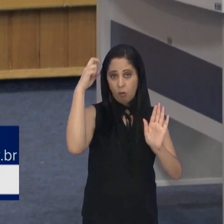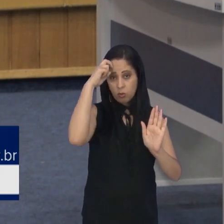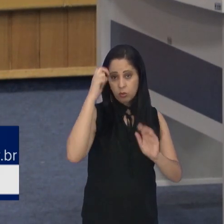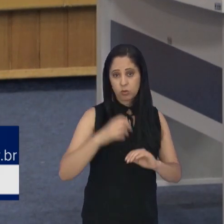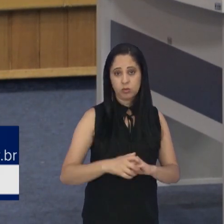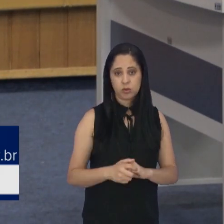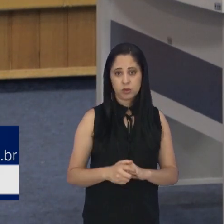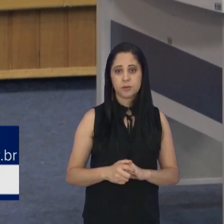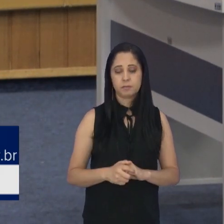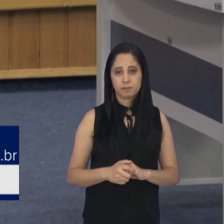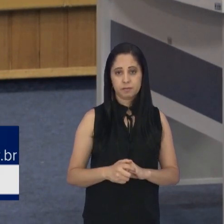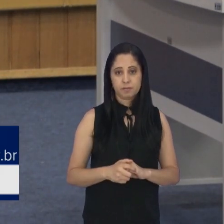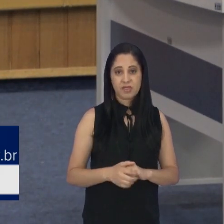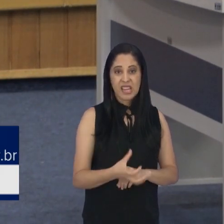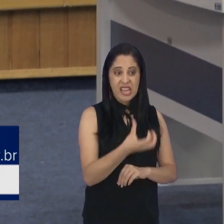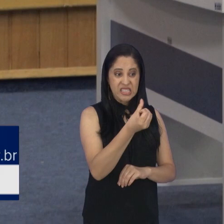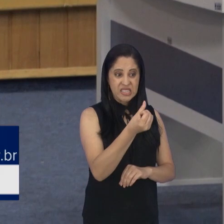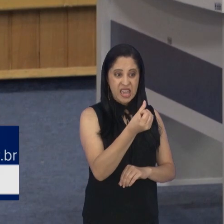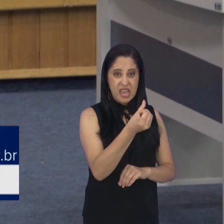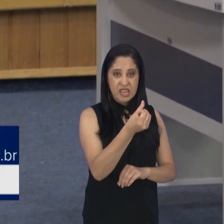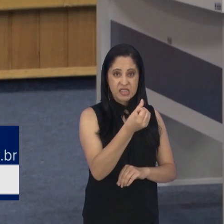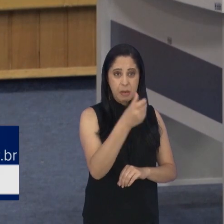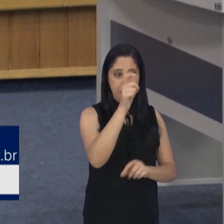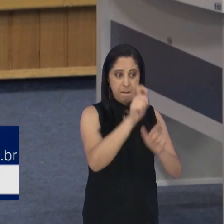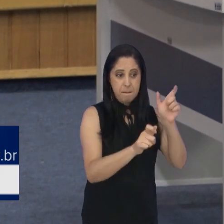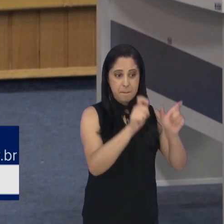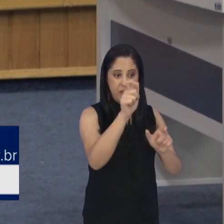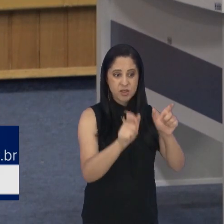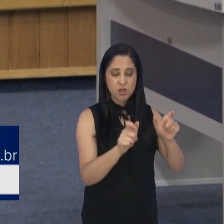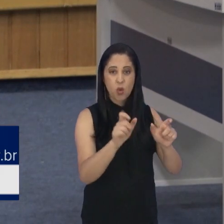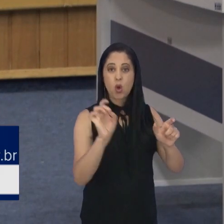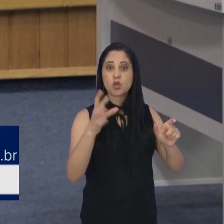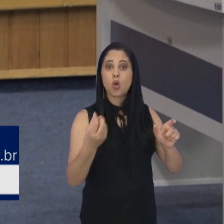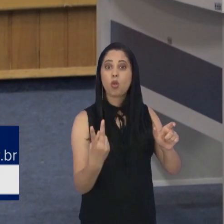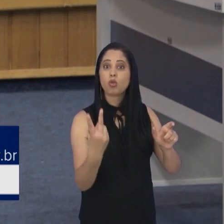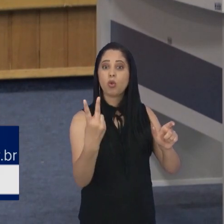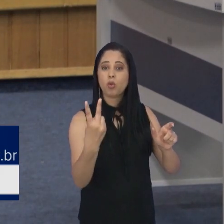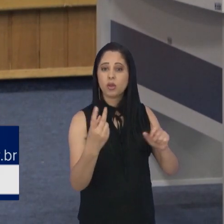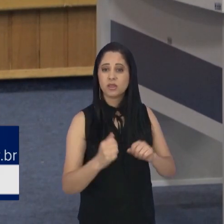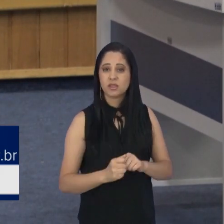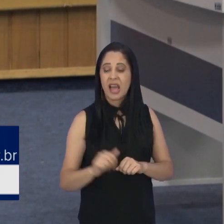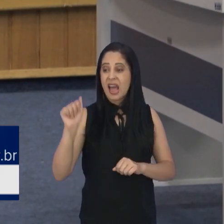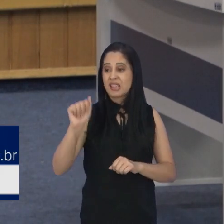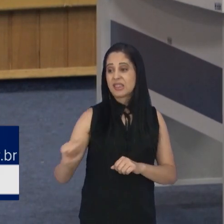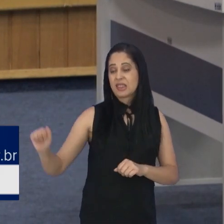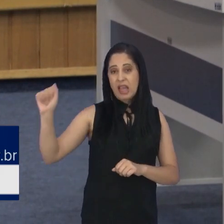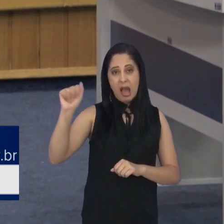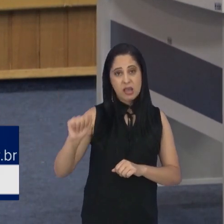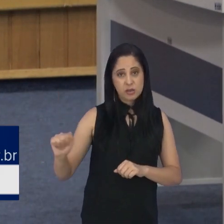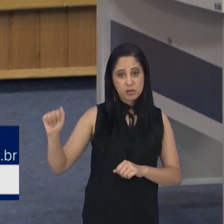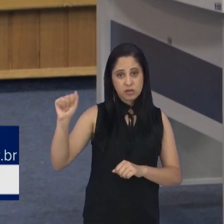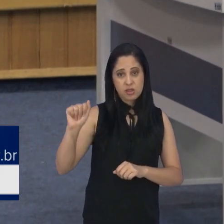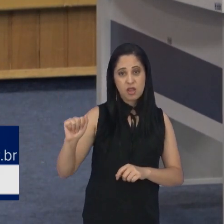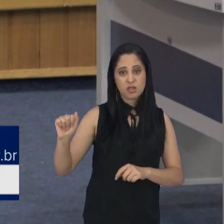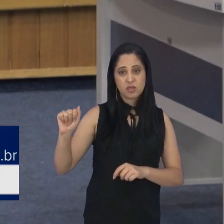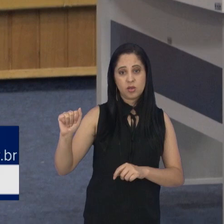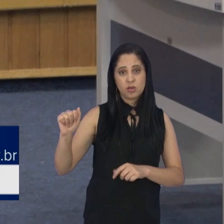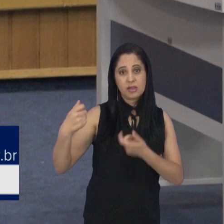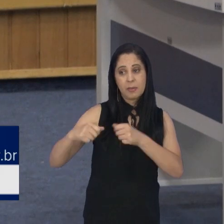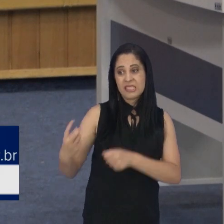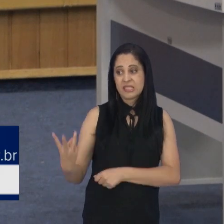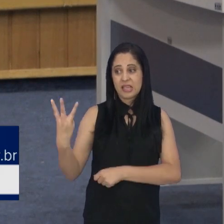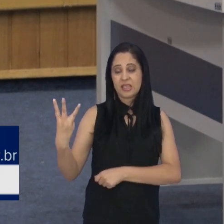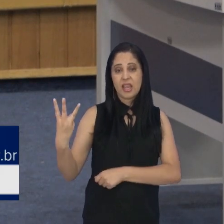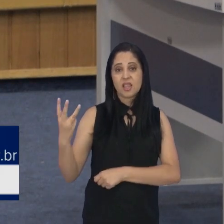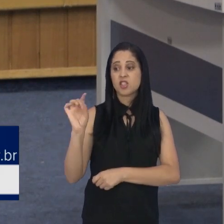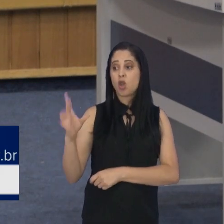que são 6 membros, só tem 2. Das associações recreativas, que são 3, tem 1.